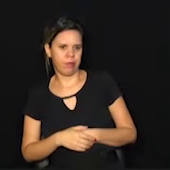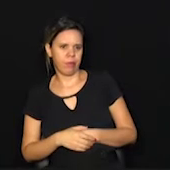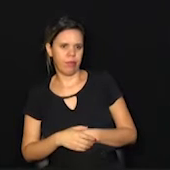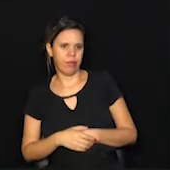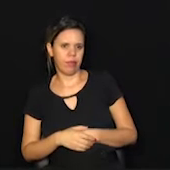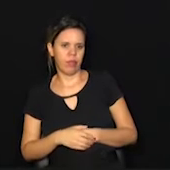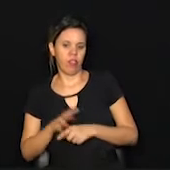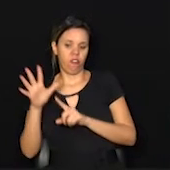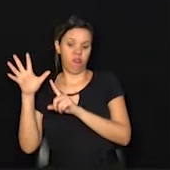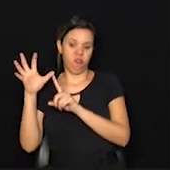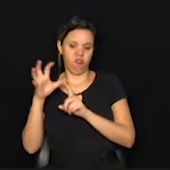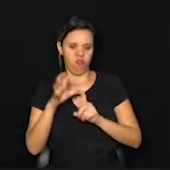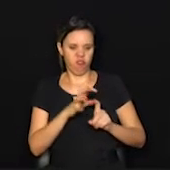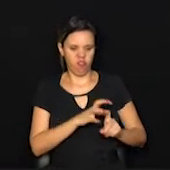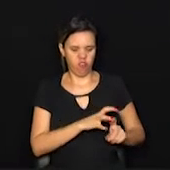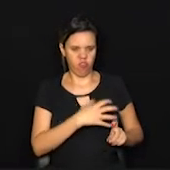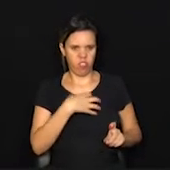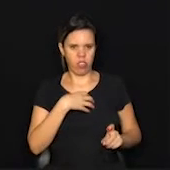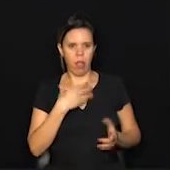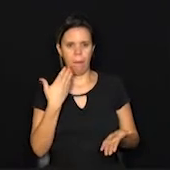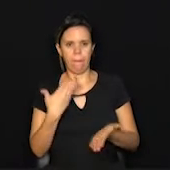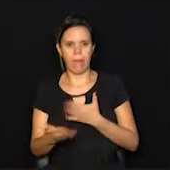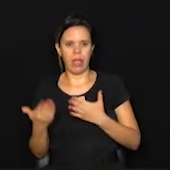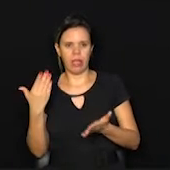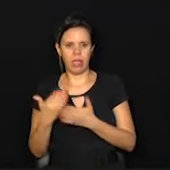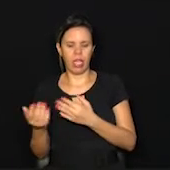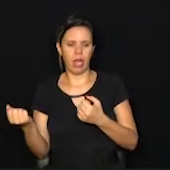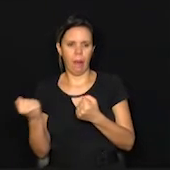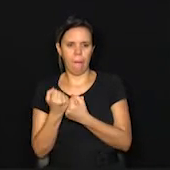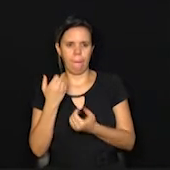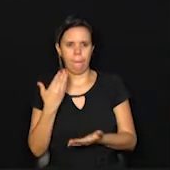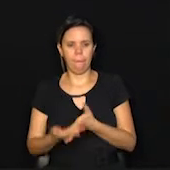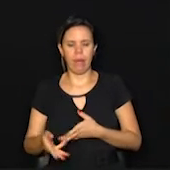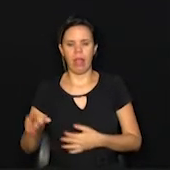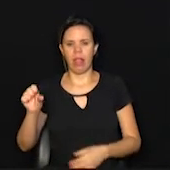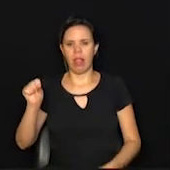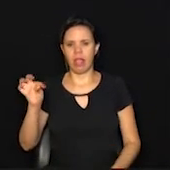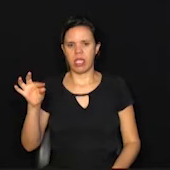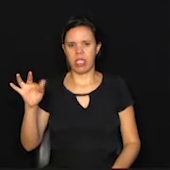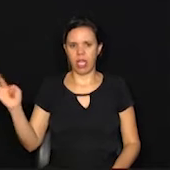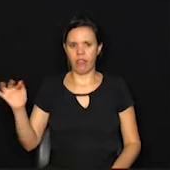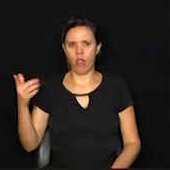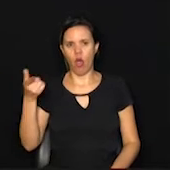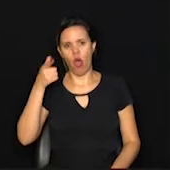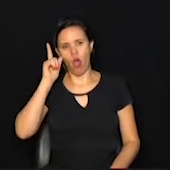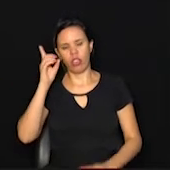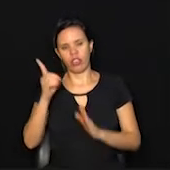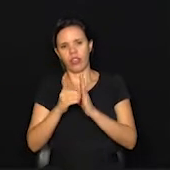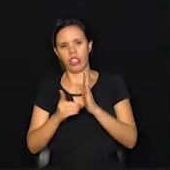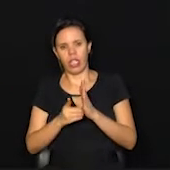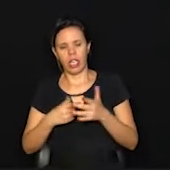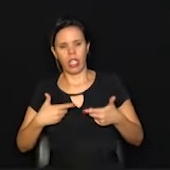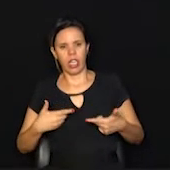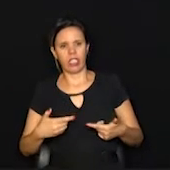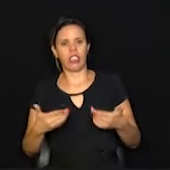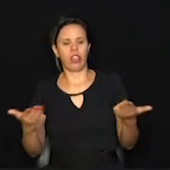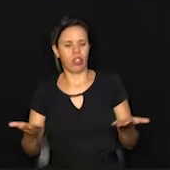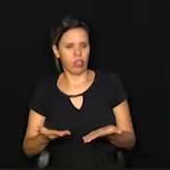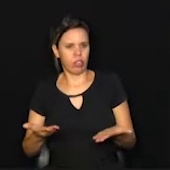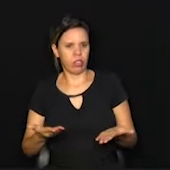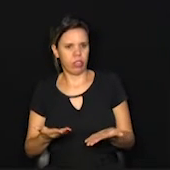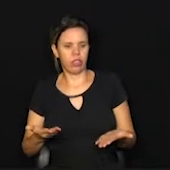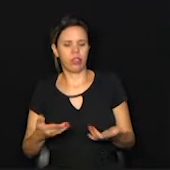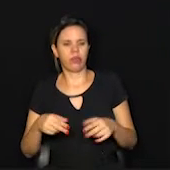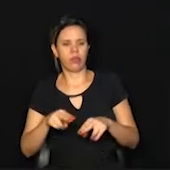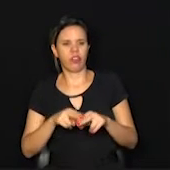ficando a Cohab perdendo a Pulgas e sofrendo derrotas no STF ontem foi sobre o Decreto das Armas agora está